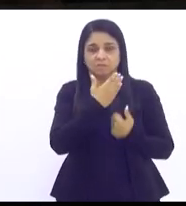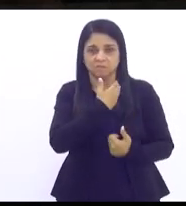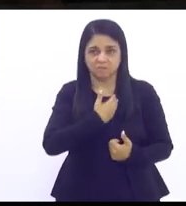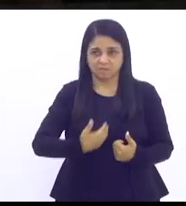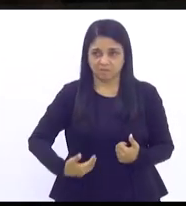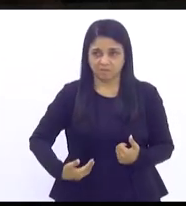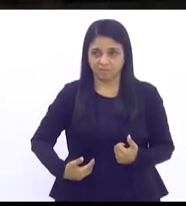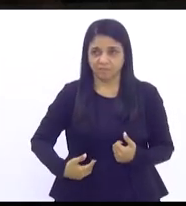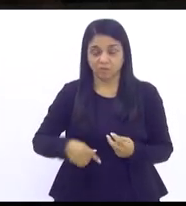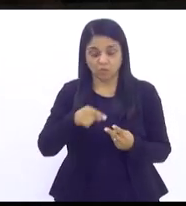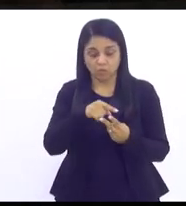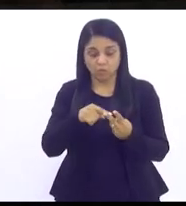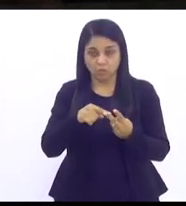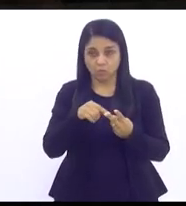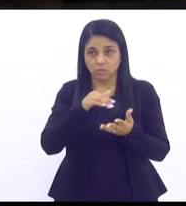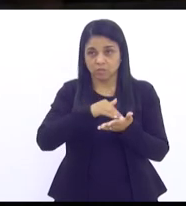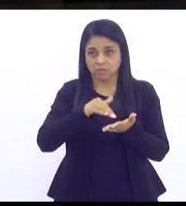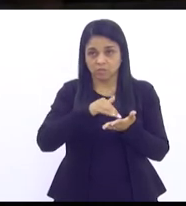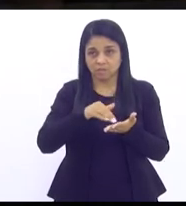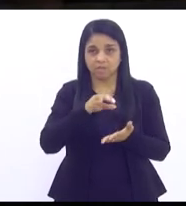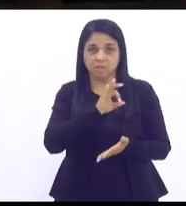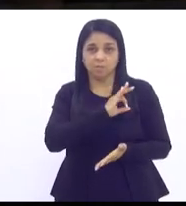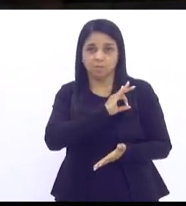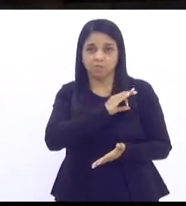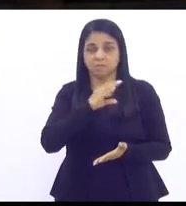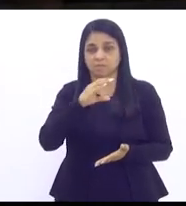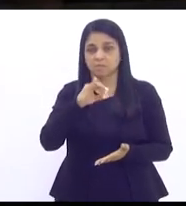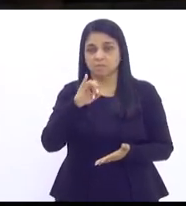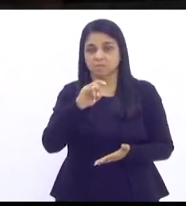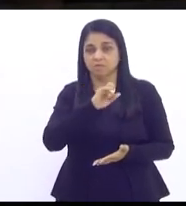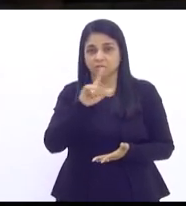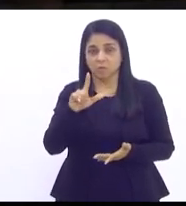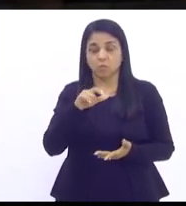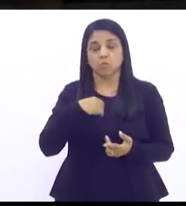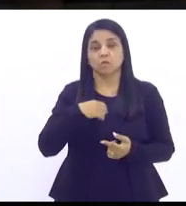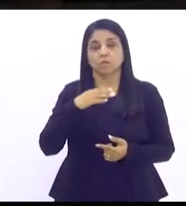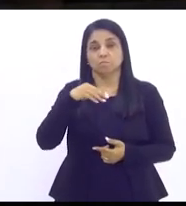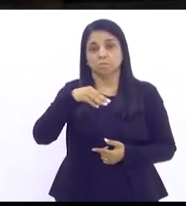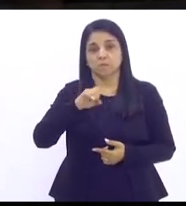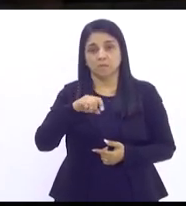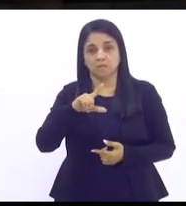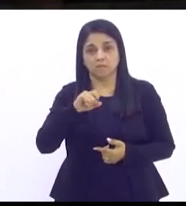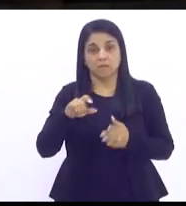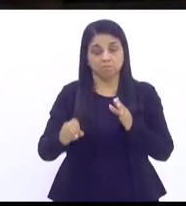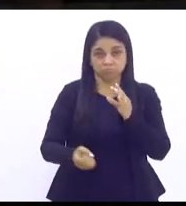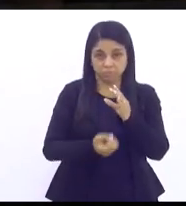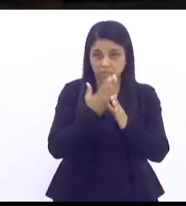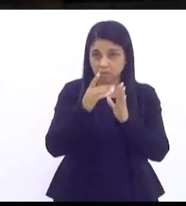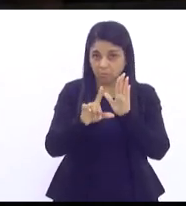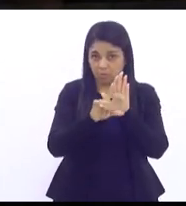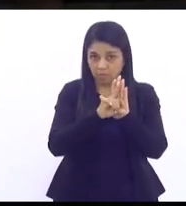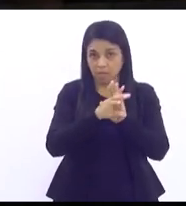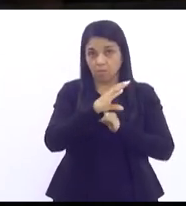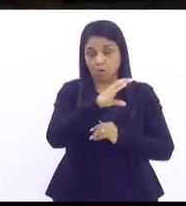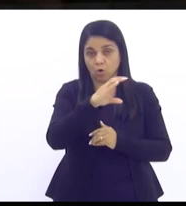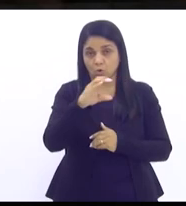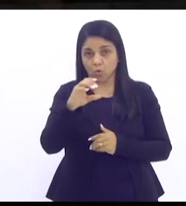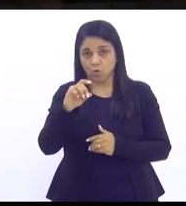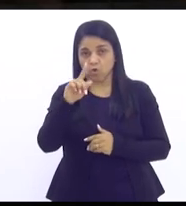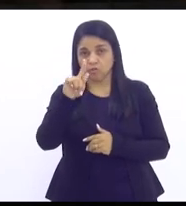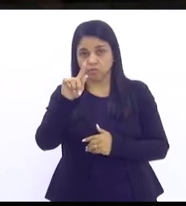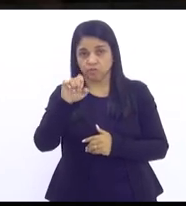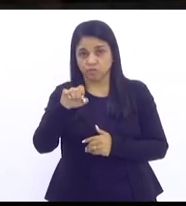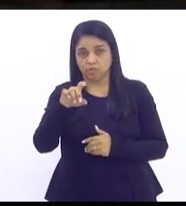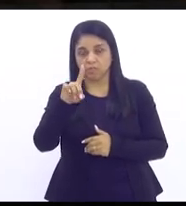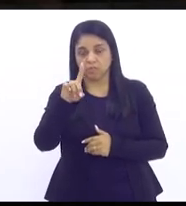2 secretarias, da Polícia Civil e da Polícia Militar, criadas por lei, uma Corregedoria Unificada